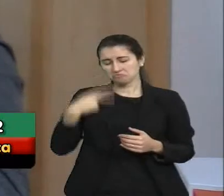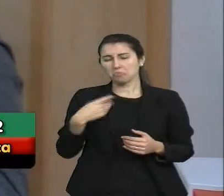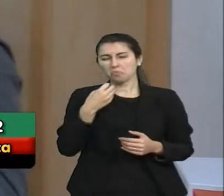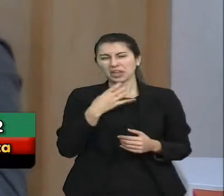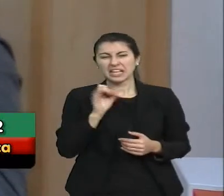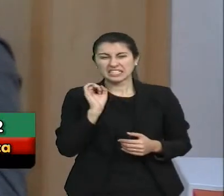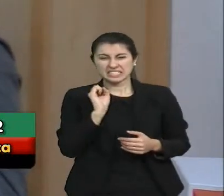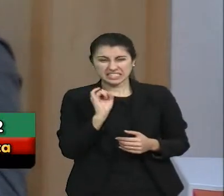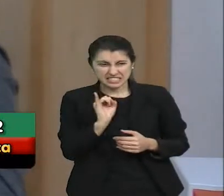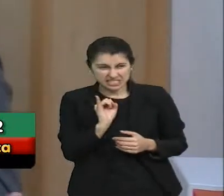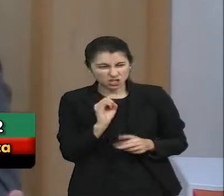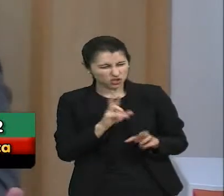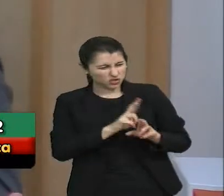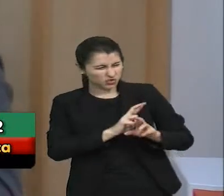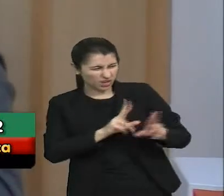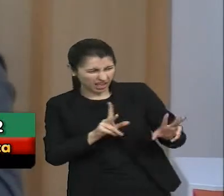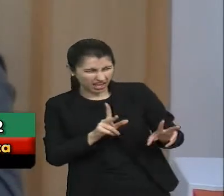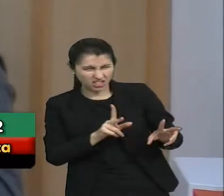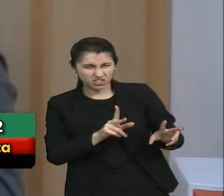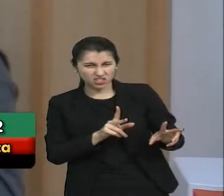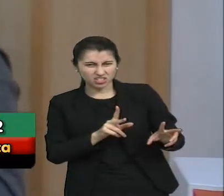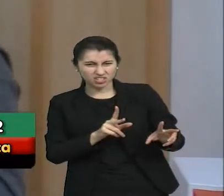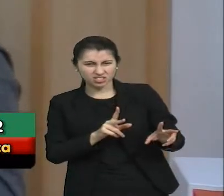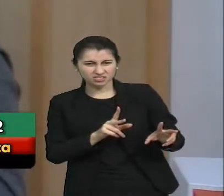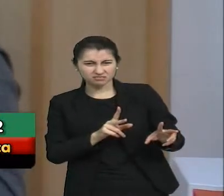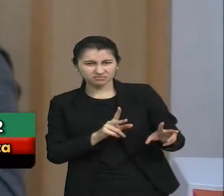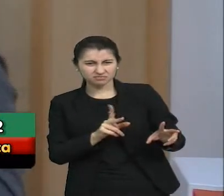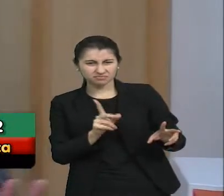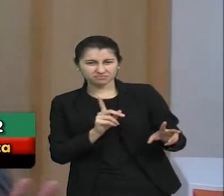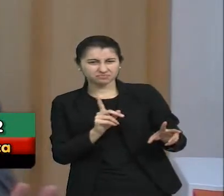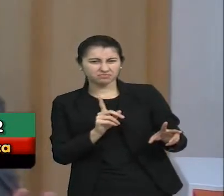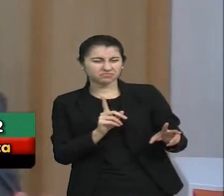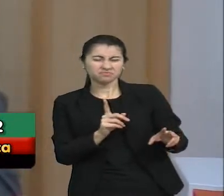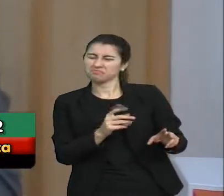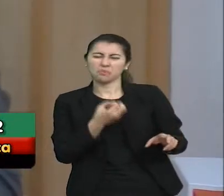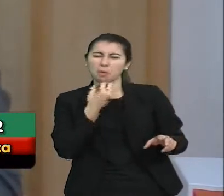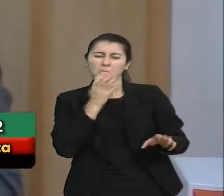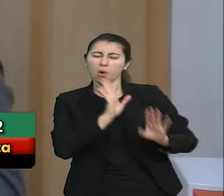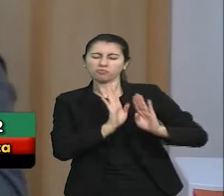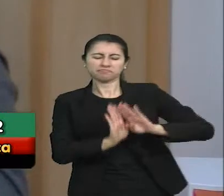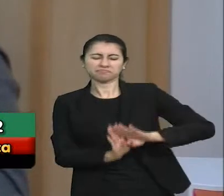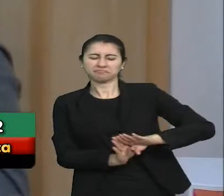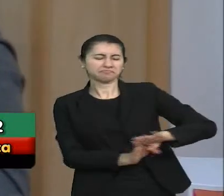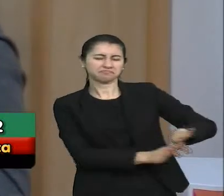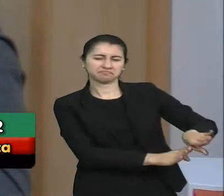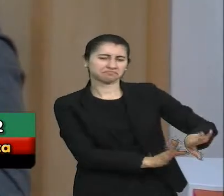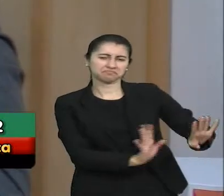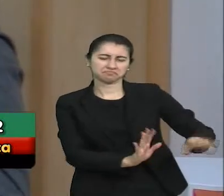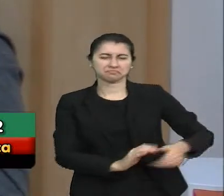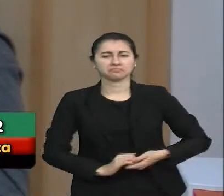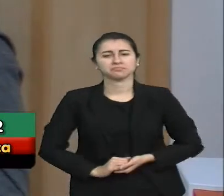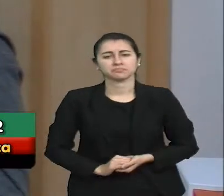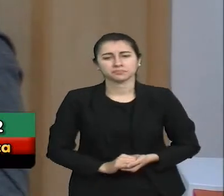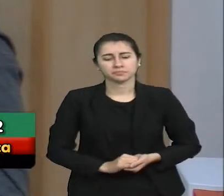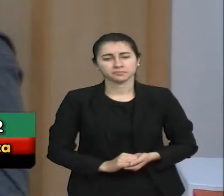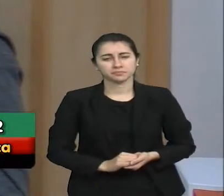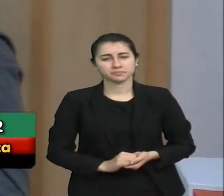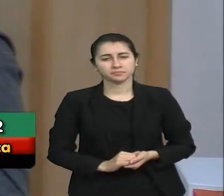fora do que ela acredita, não tem validade nenhuma.